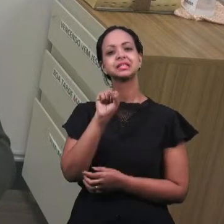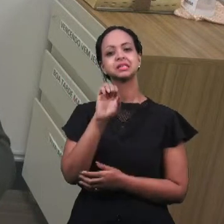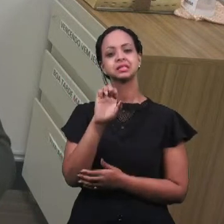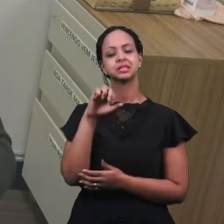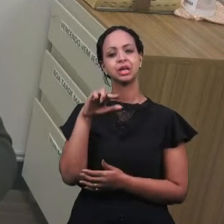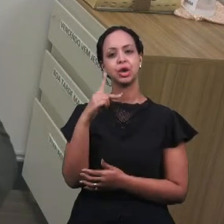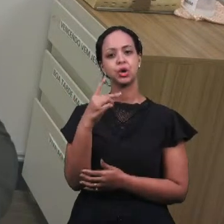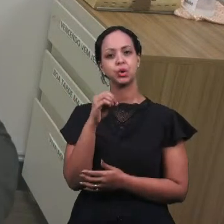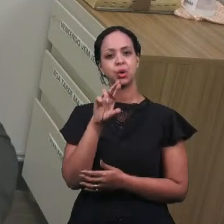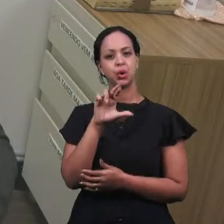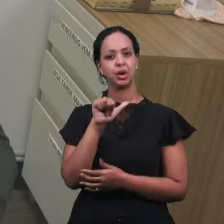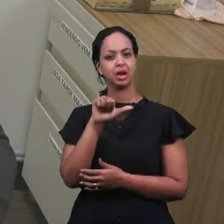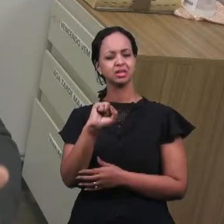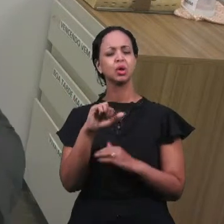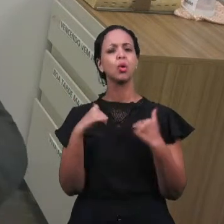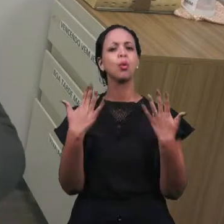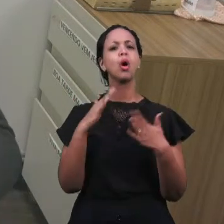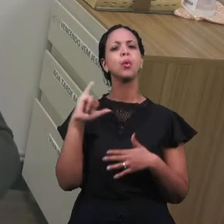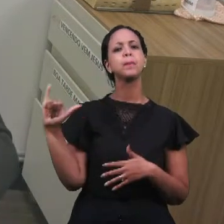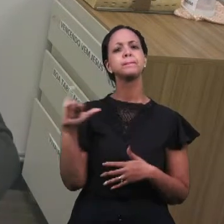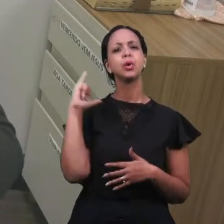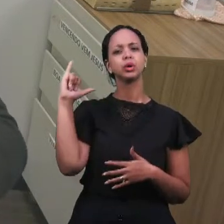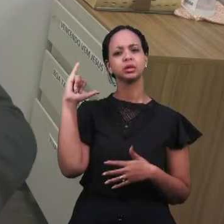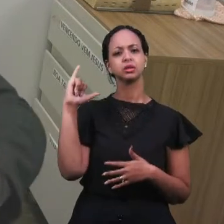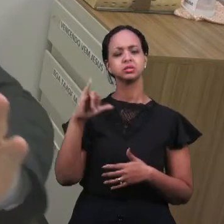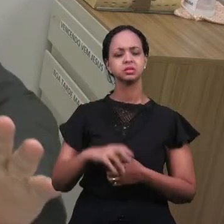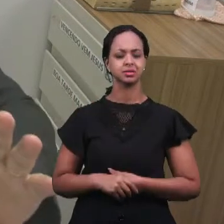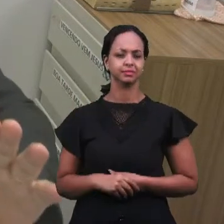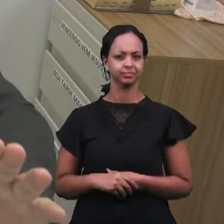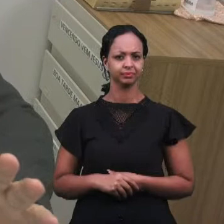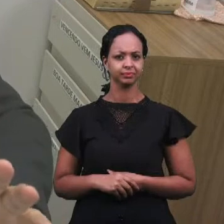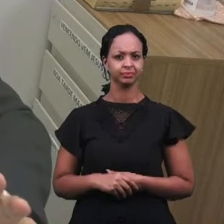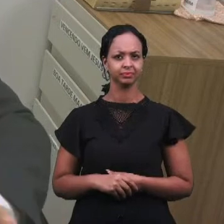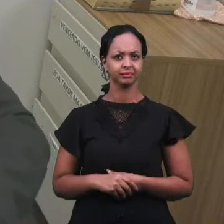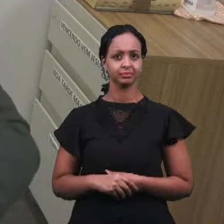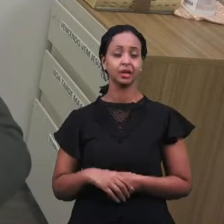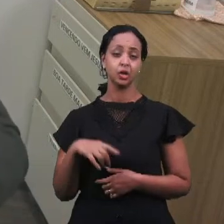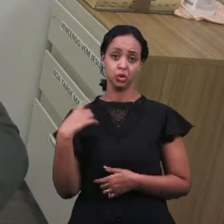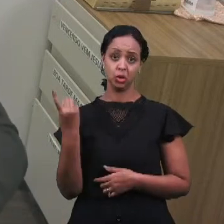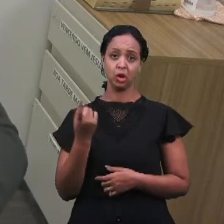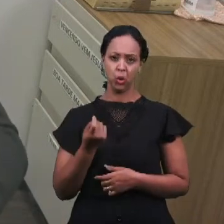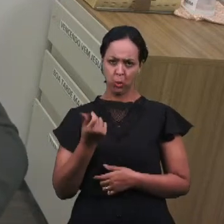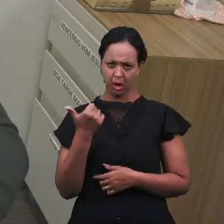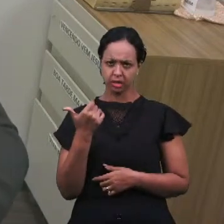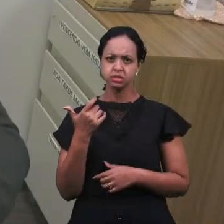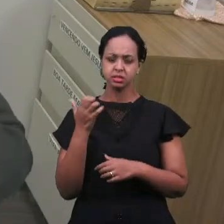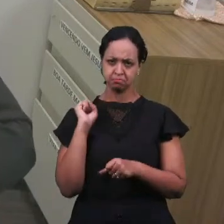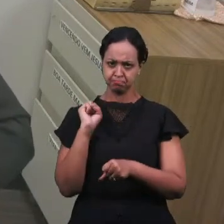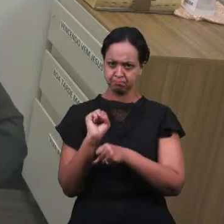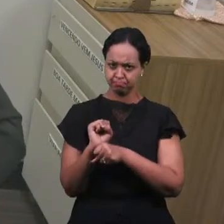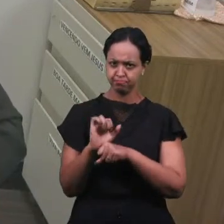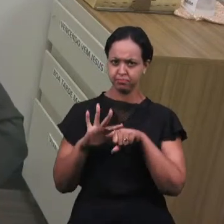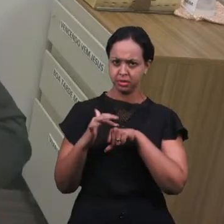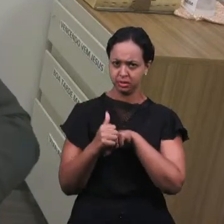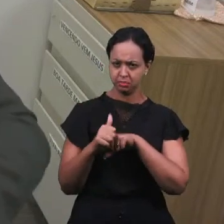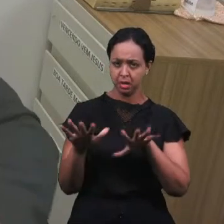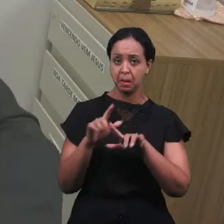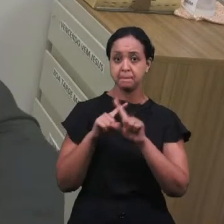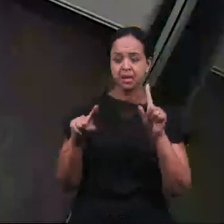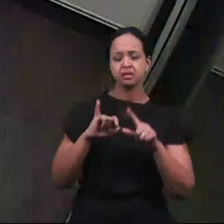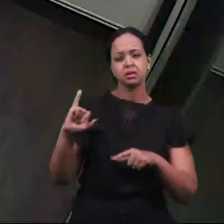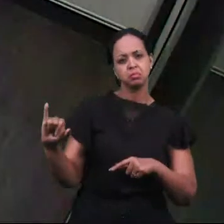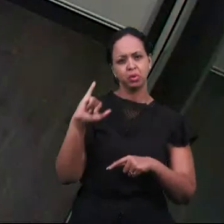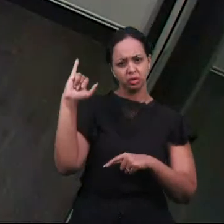do seminário, principalmente nesse momento pós-pandemia? Ainda estamos saindo da pandemia e é muito importante os seminários para os servos do Senhor, né,